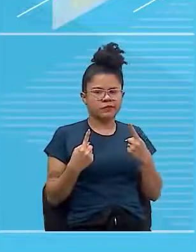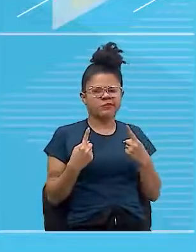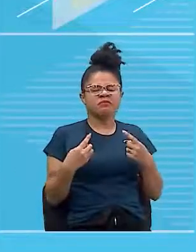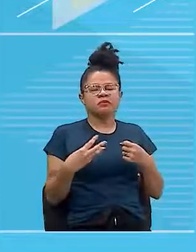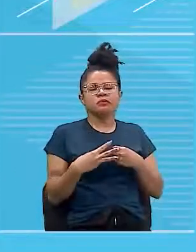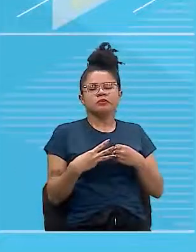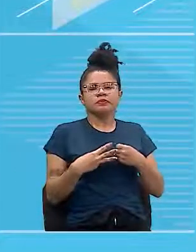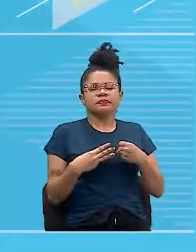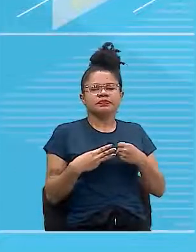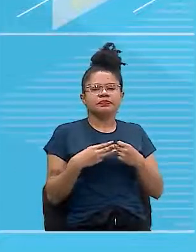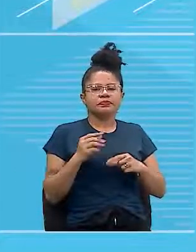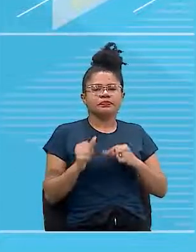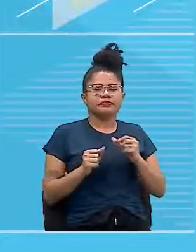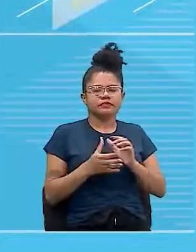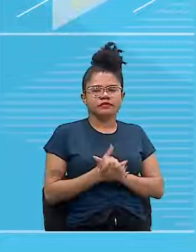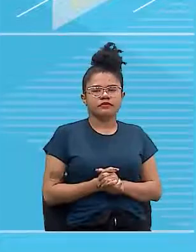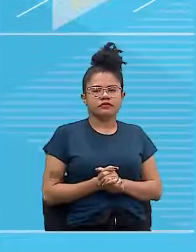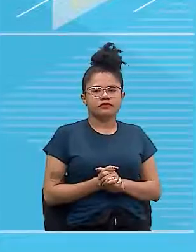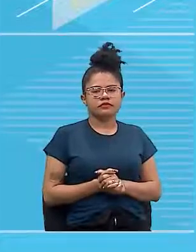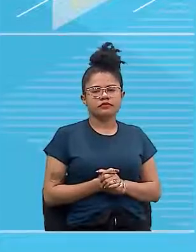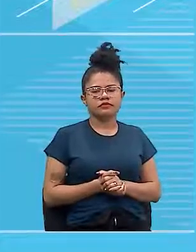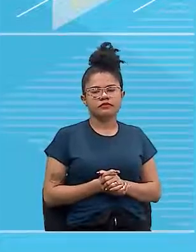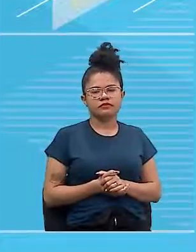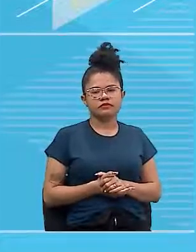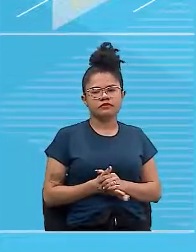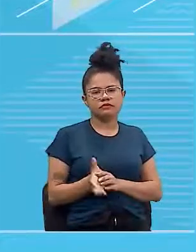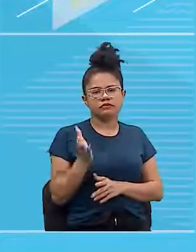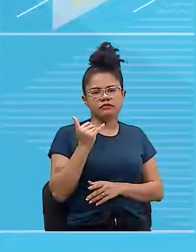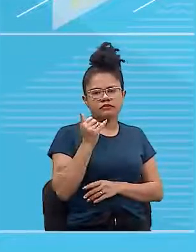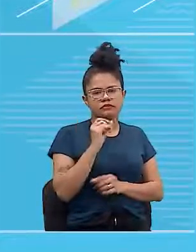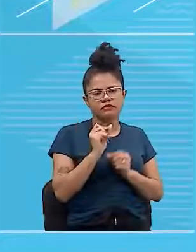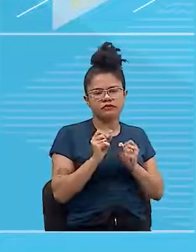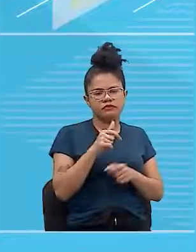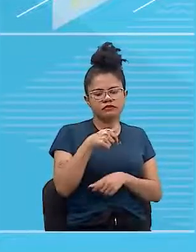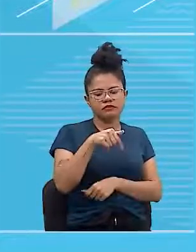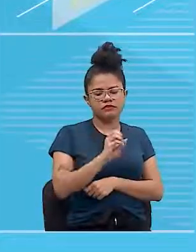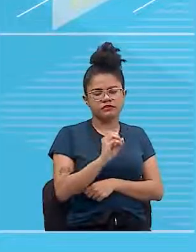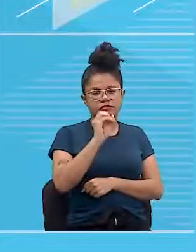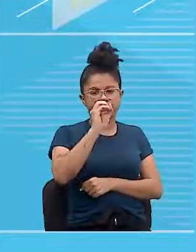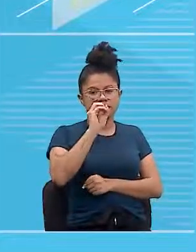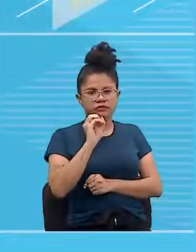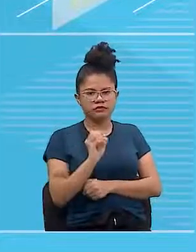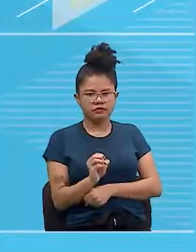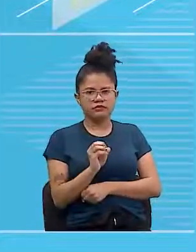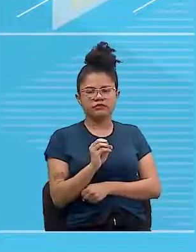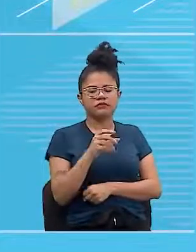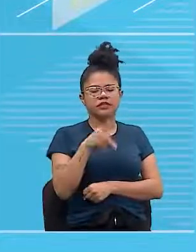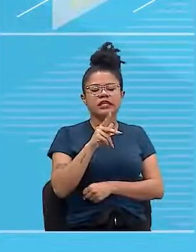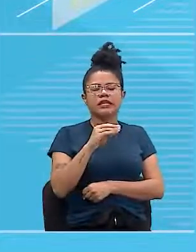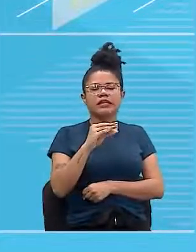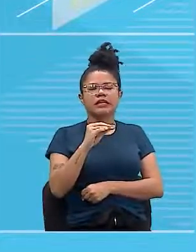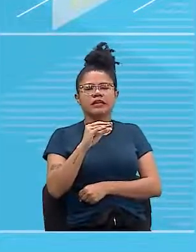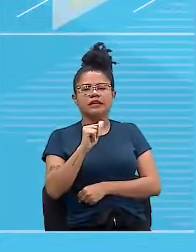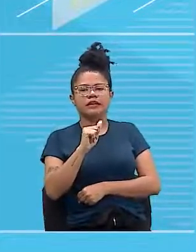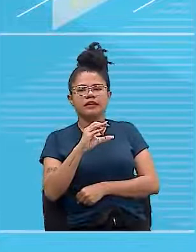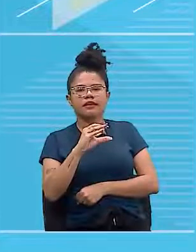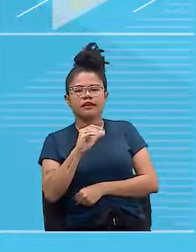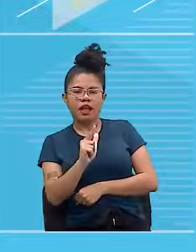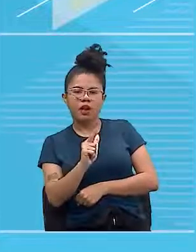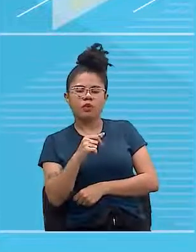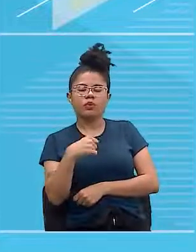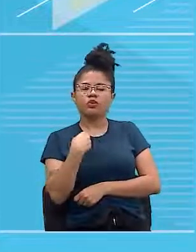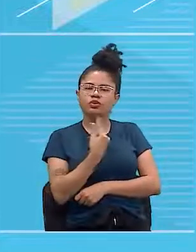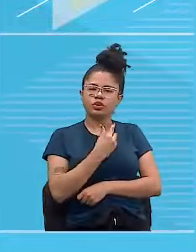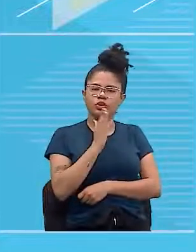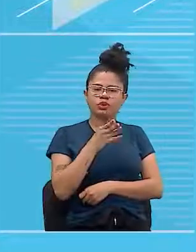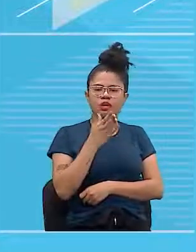aproximadamente setenta por cento das calorias que a gente ingere então